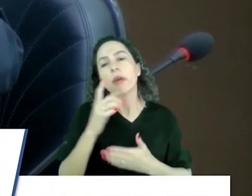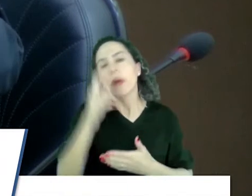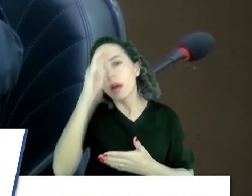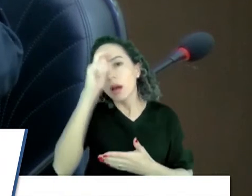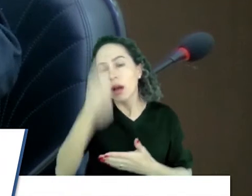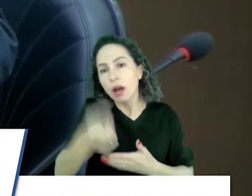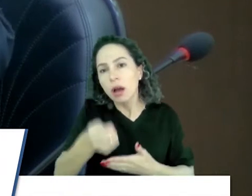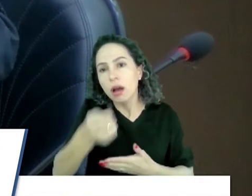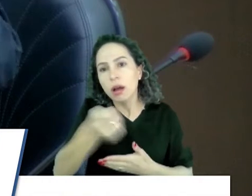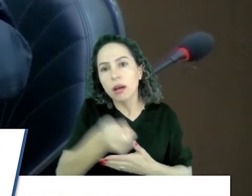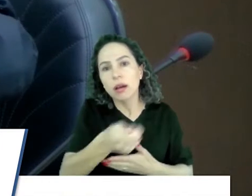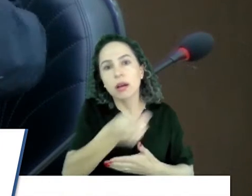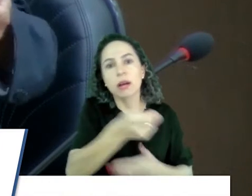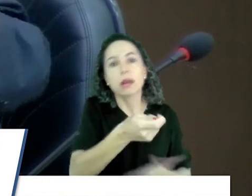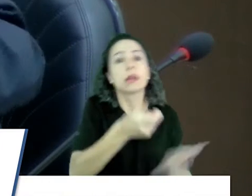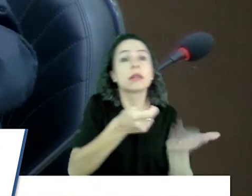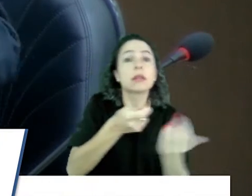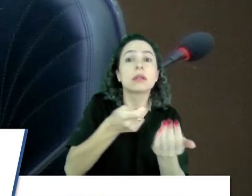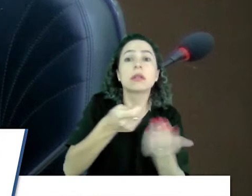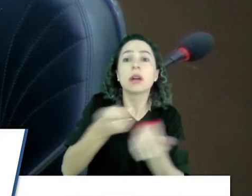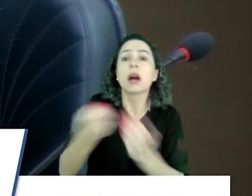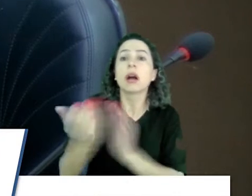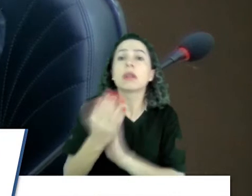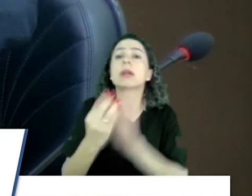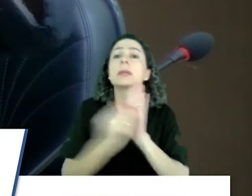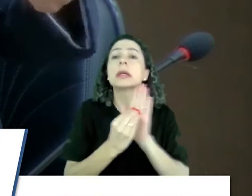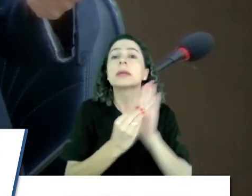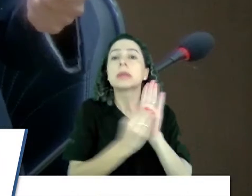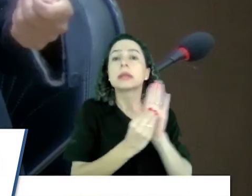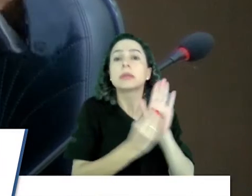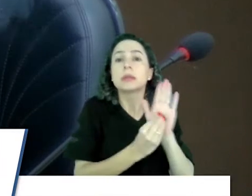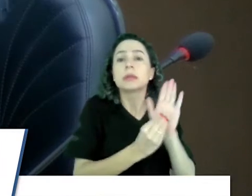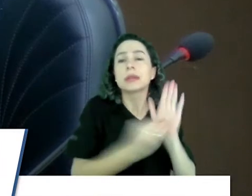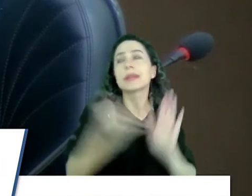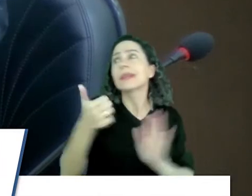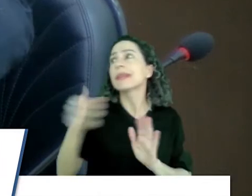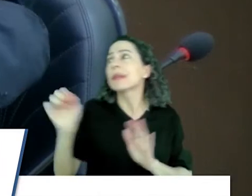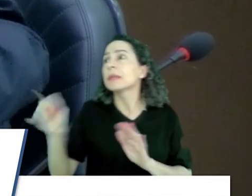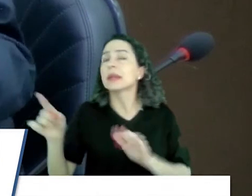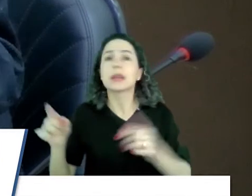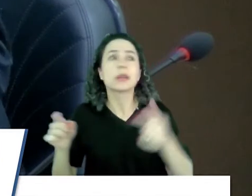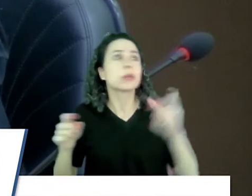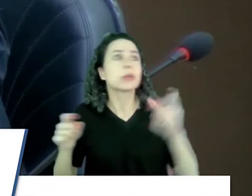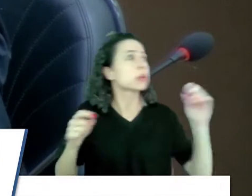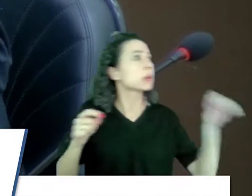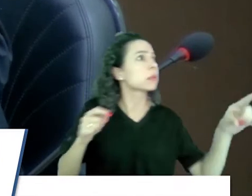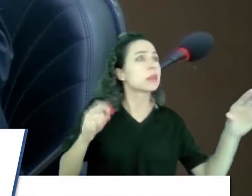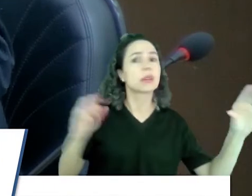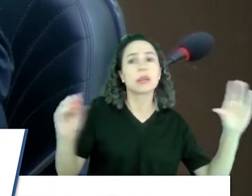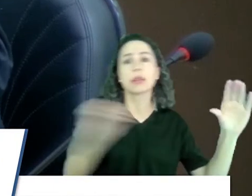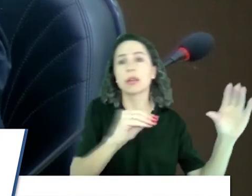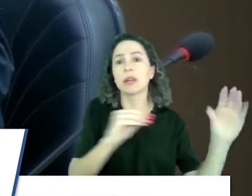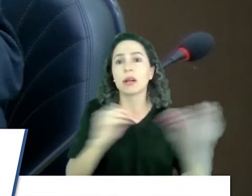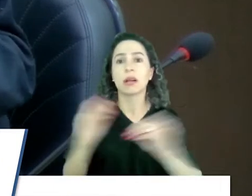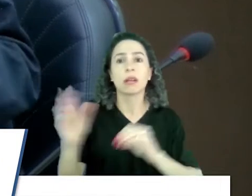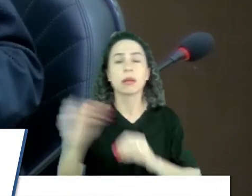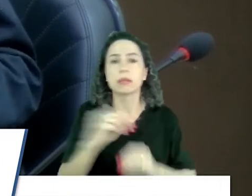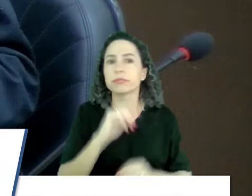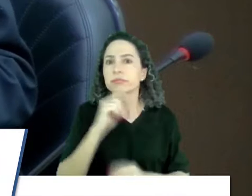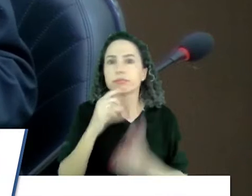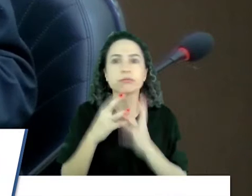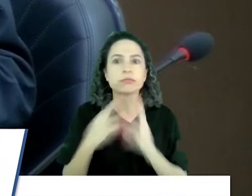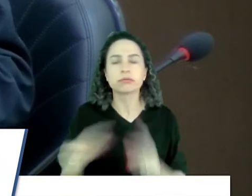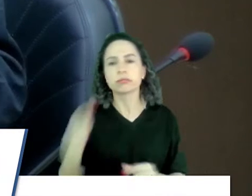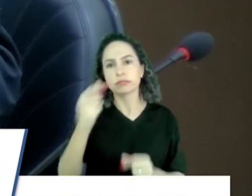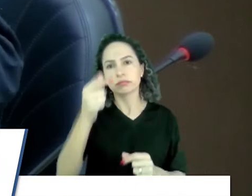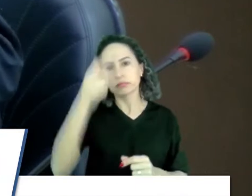mão, pedindo emenda parlamentar, 100 mil de um, 100 mil do outro, 50 mil do outro, isso não vai resolver a saúde mental em